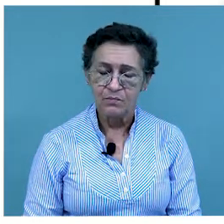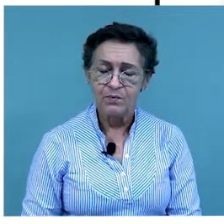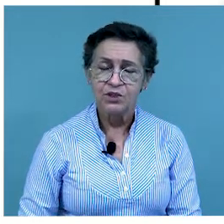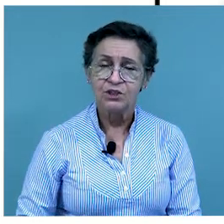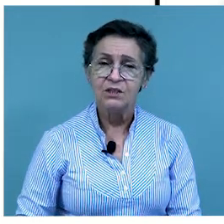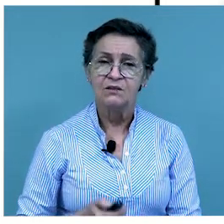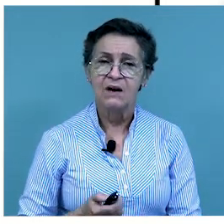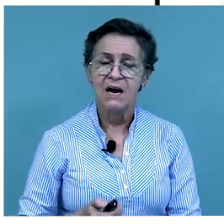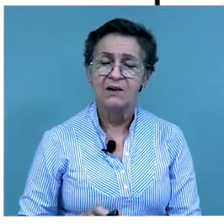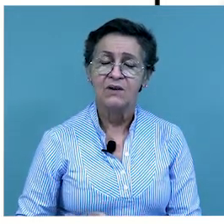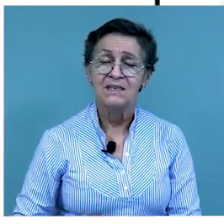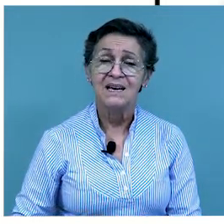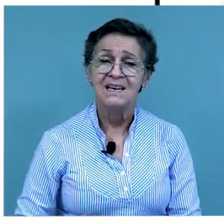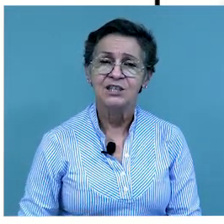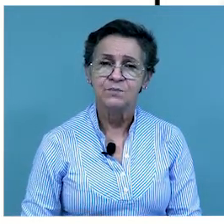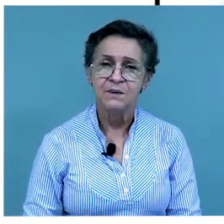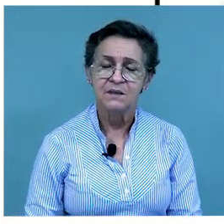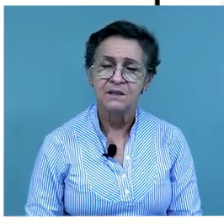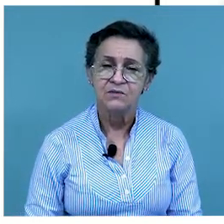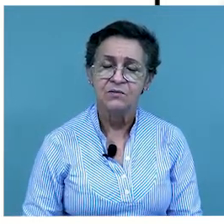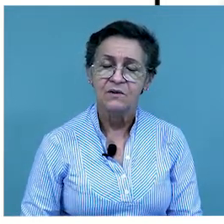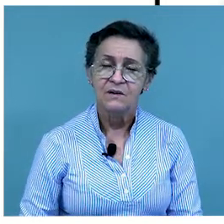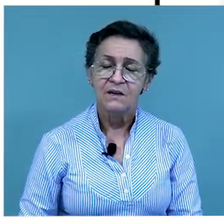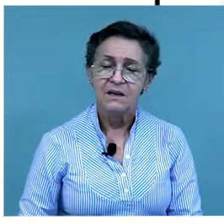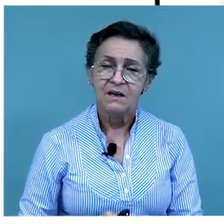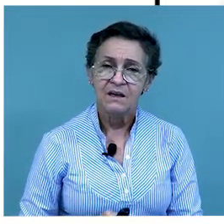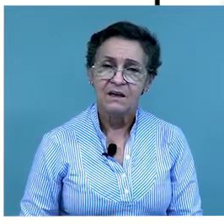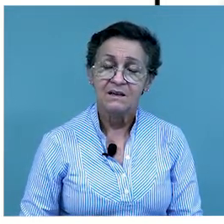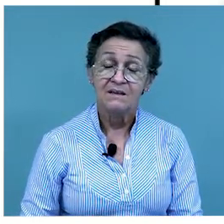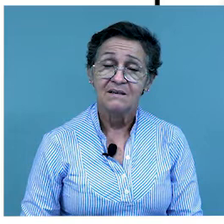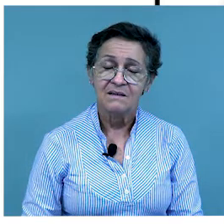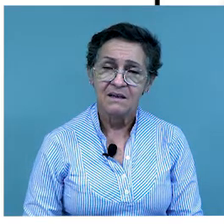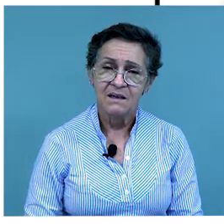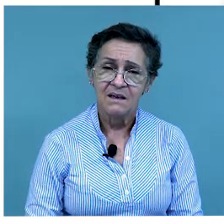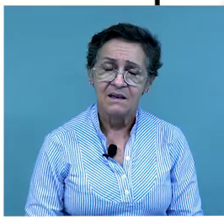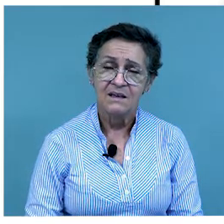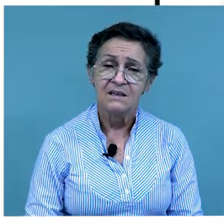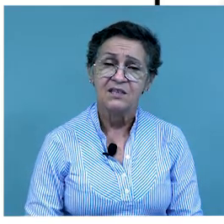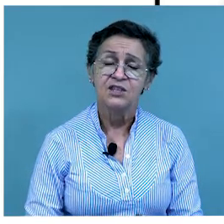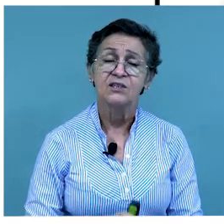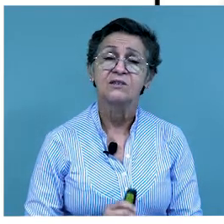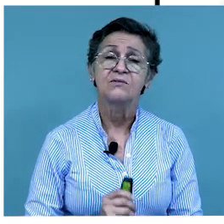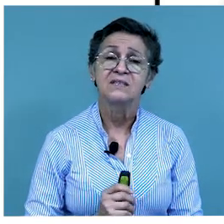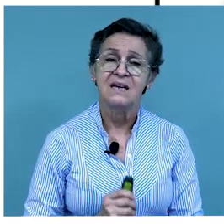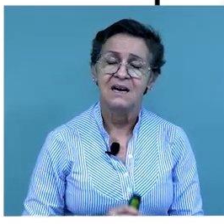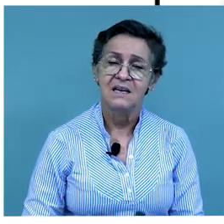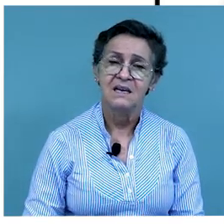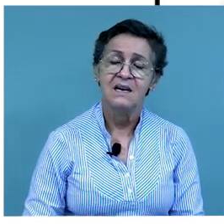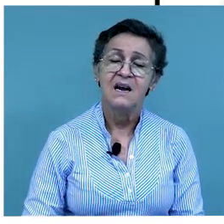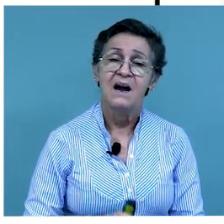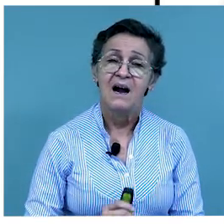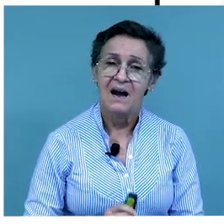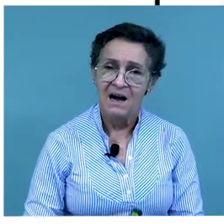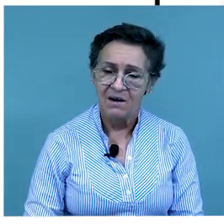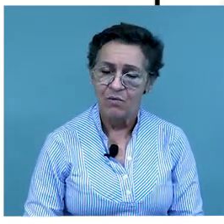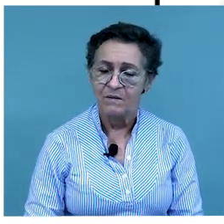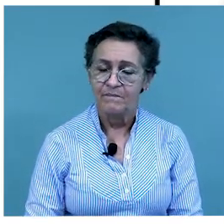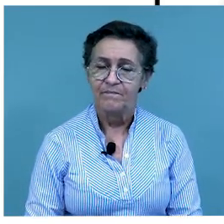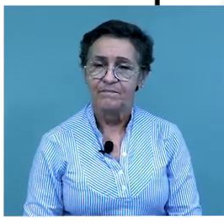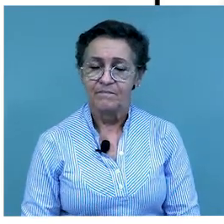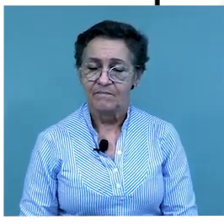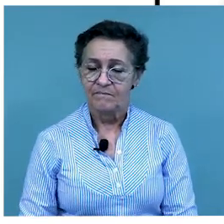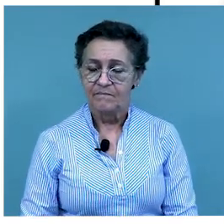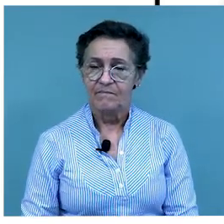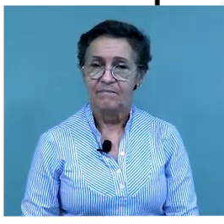inspirando puxando a água e expirando é deixando sair a